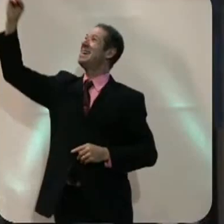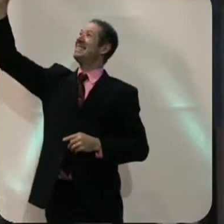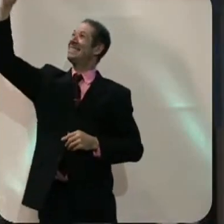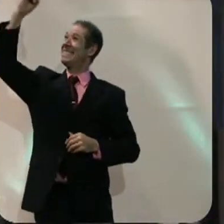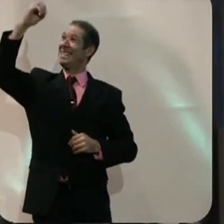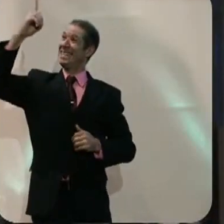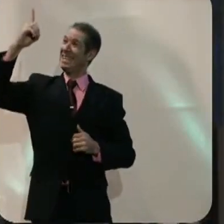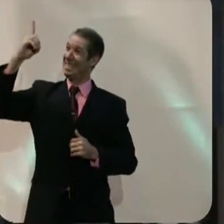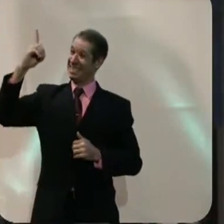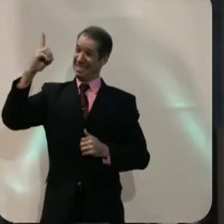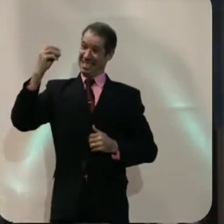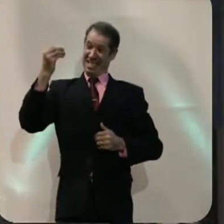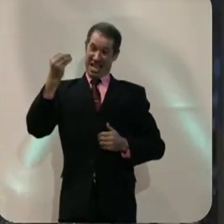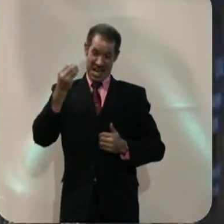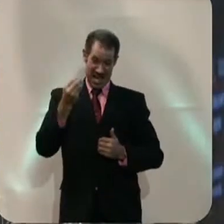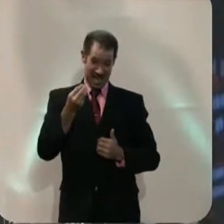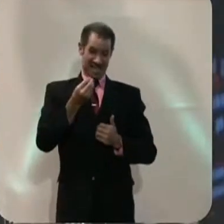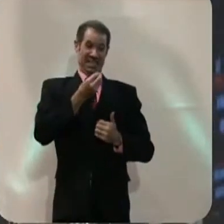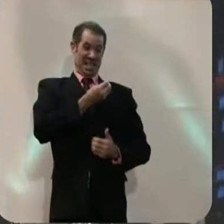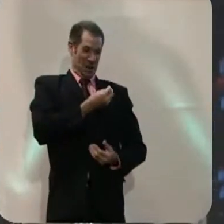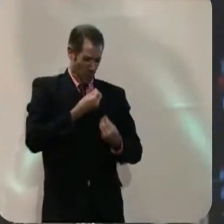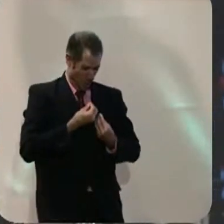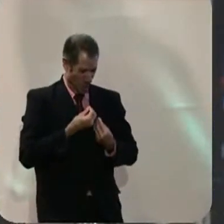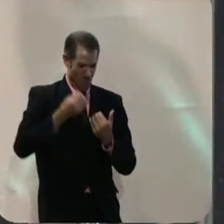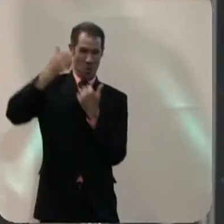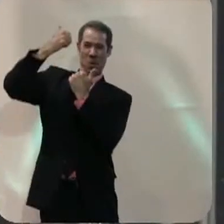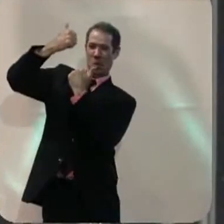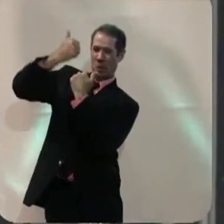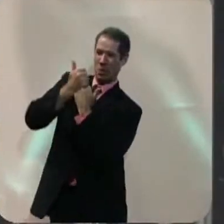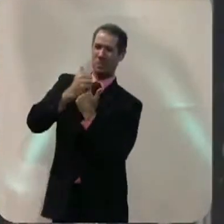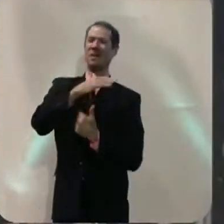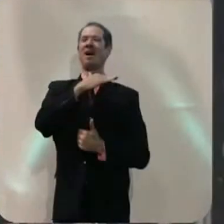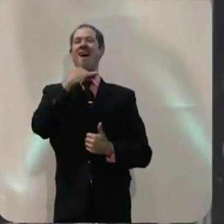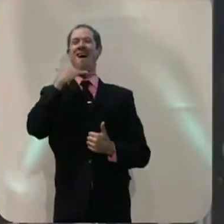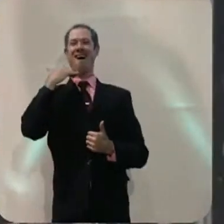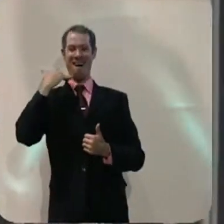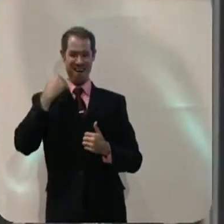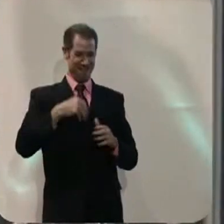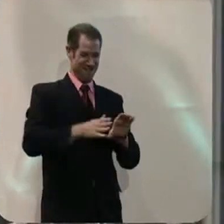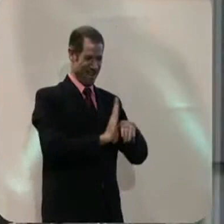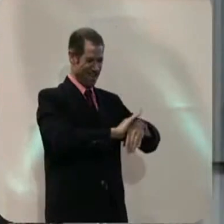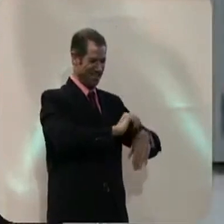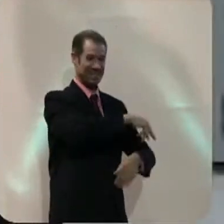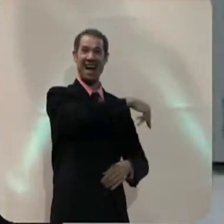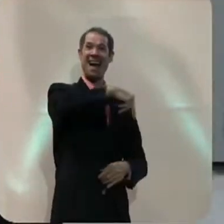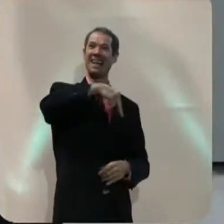mesmo assim se entregou. Oh,